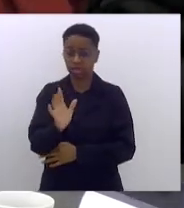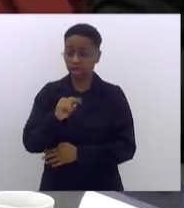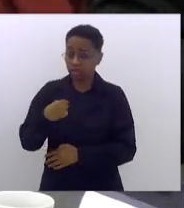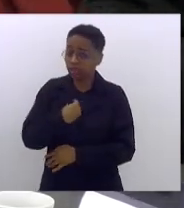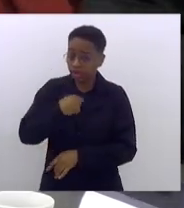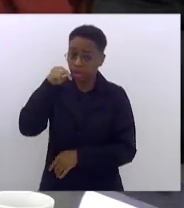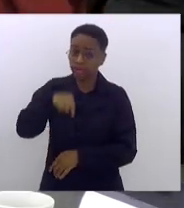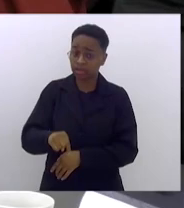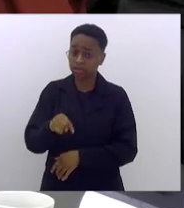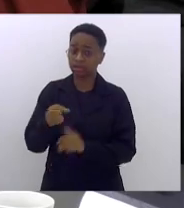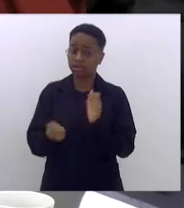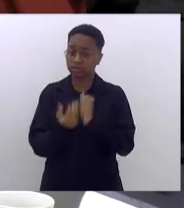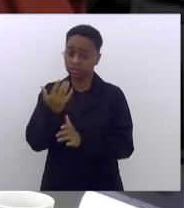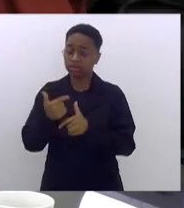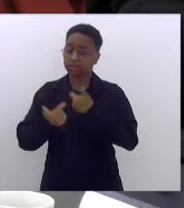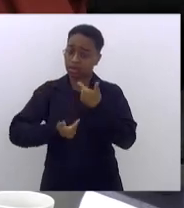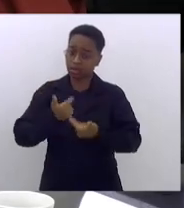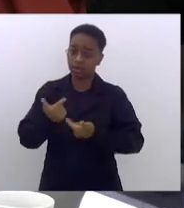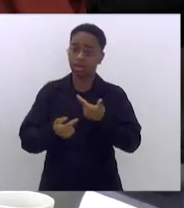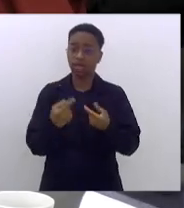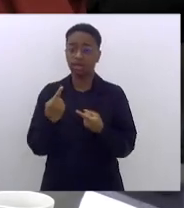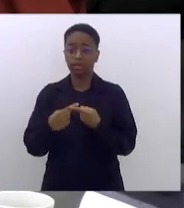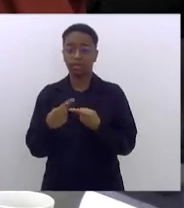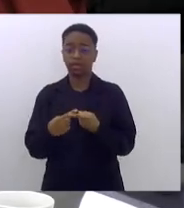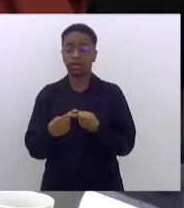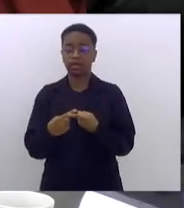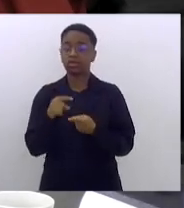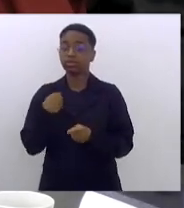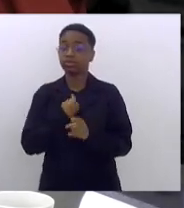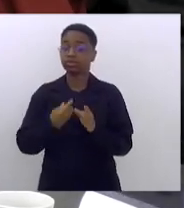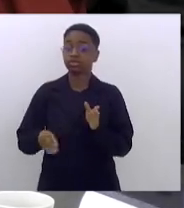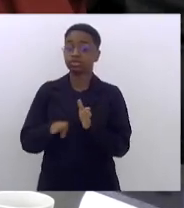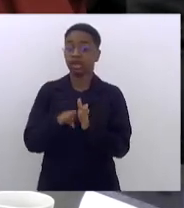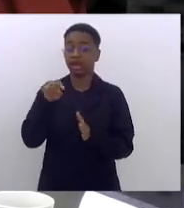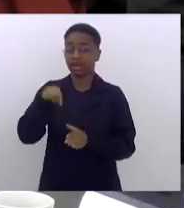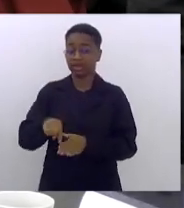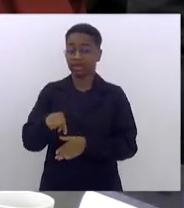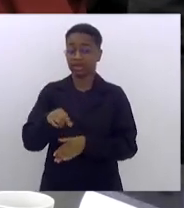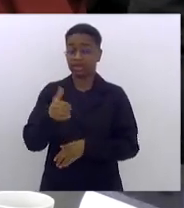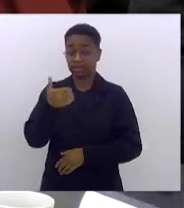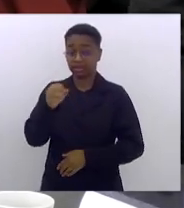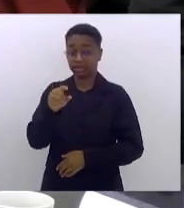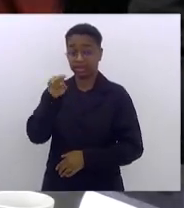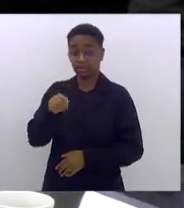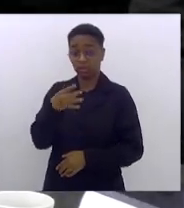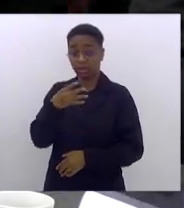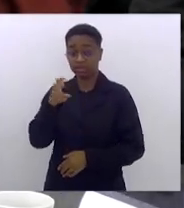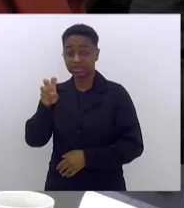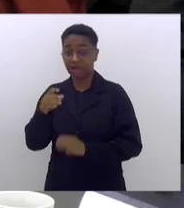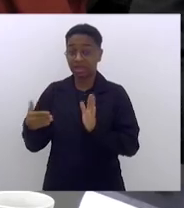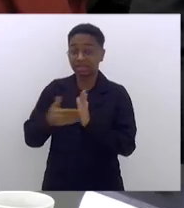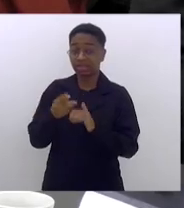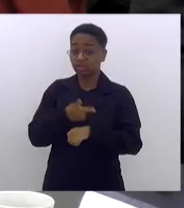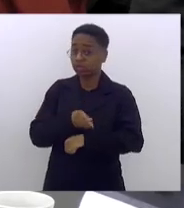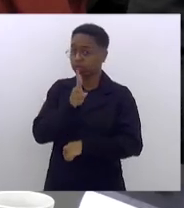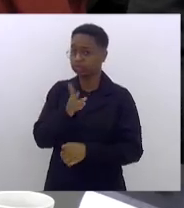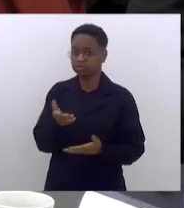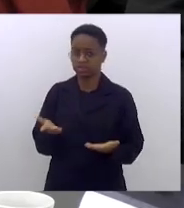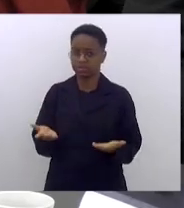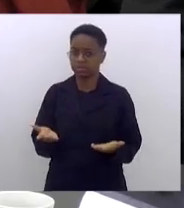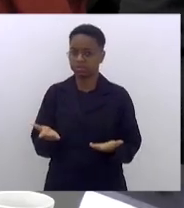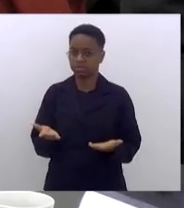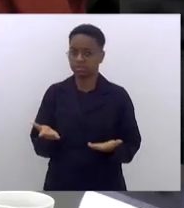a gente está aqui, está produzindo. É assim, a gente está chegando aqui 15 para as 10, vai até 2 horas da tarde.